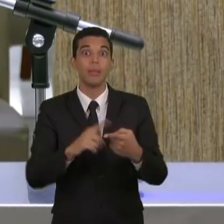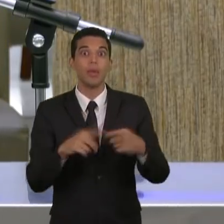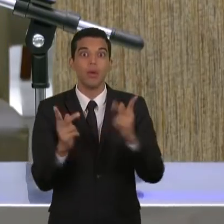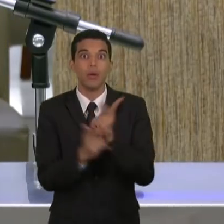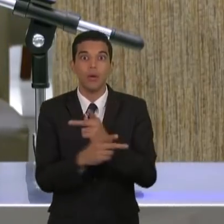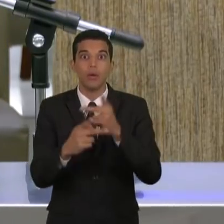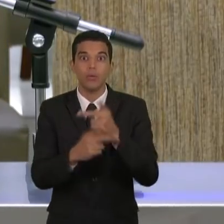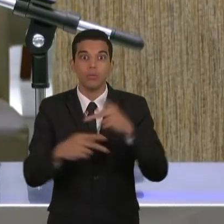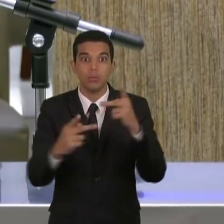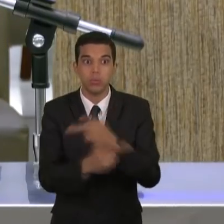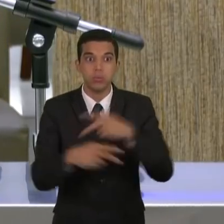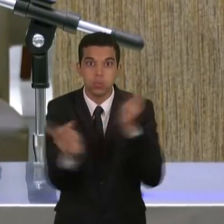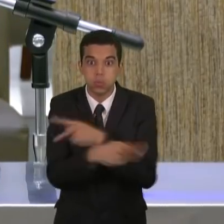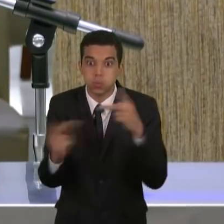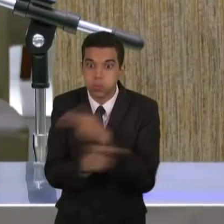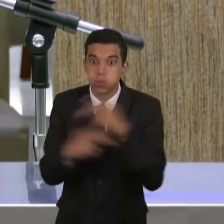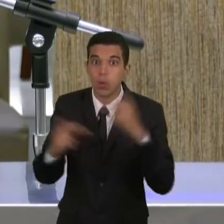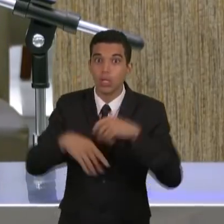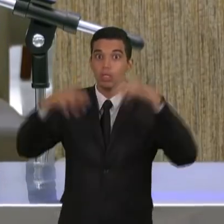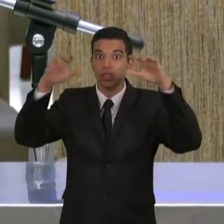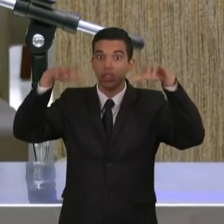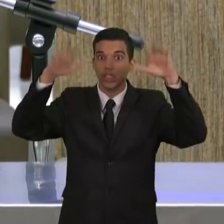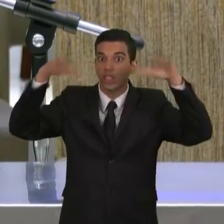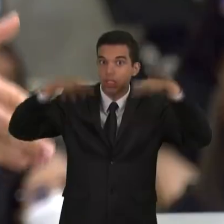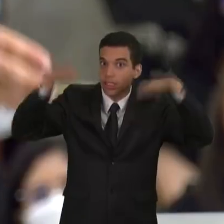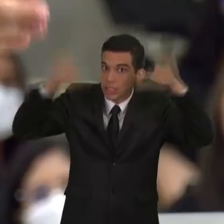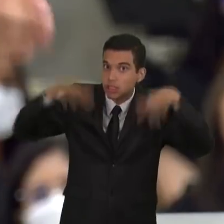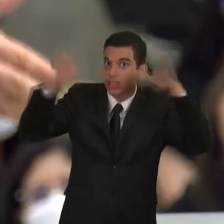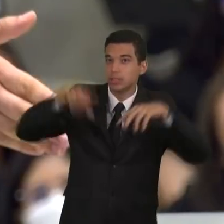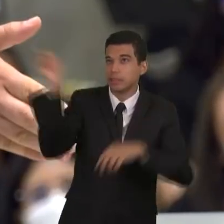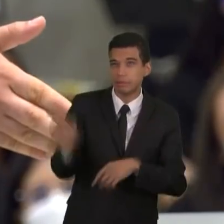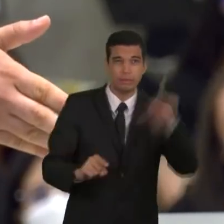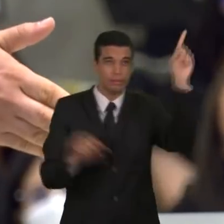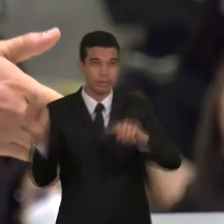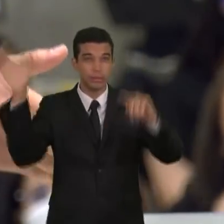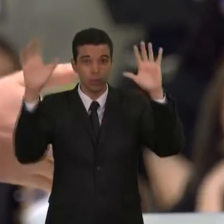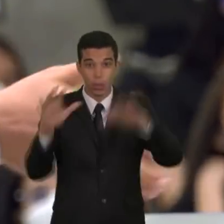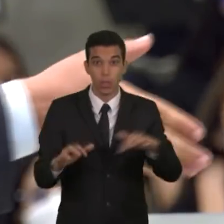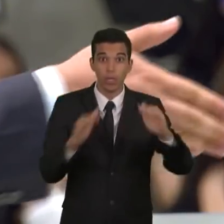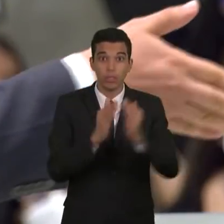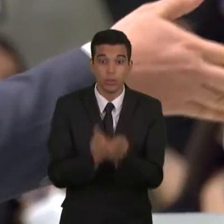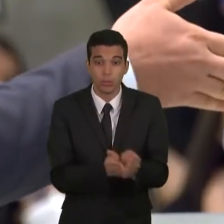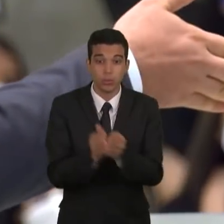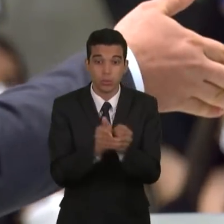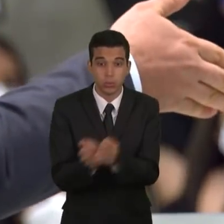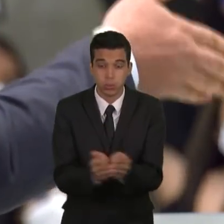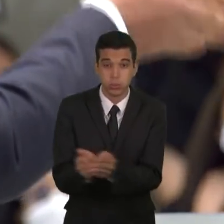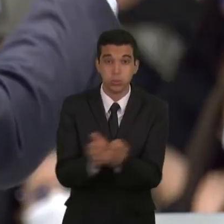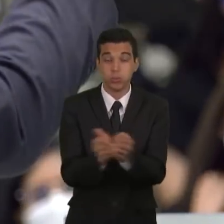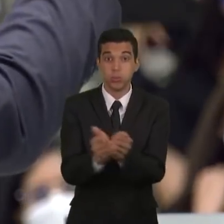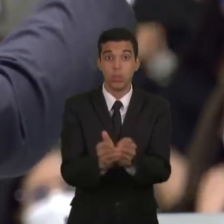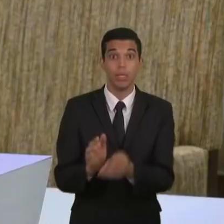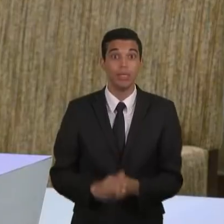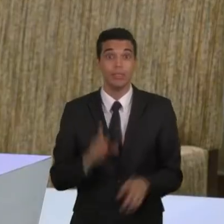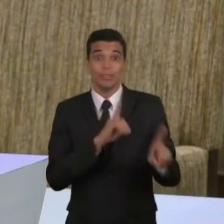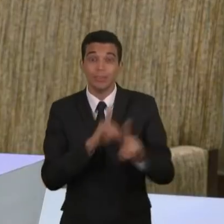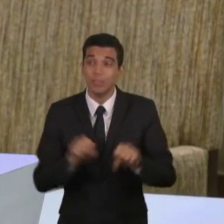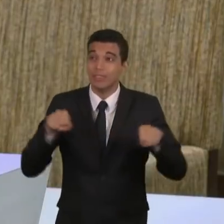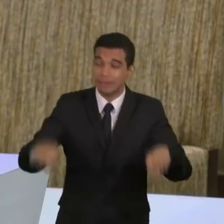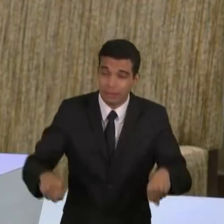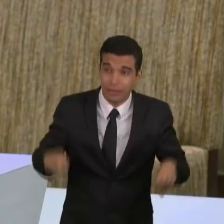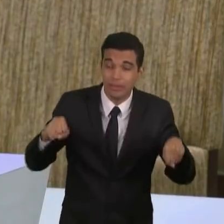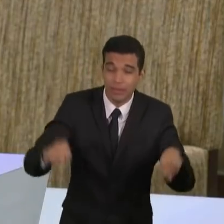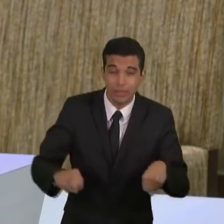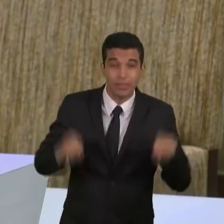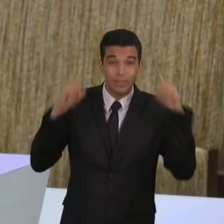ia no lugar de honra né era proa do barco ele estava deitado e a Bíblia disse que ele estava dormindo